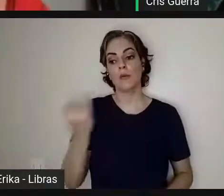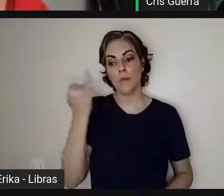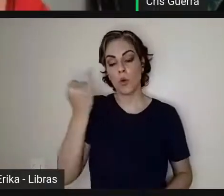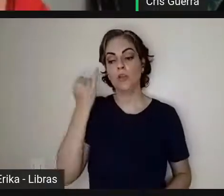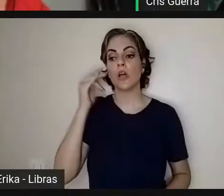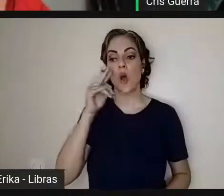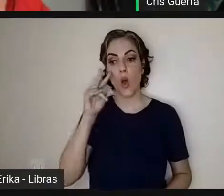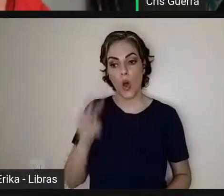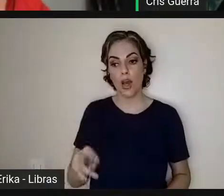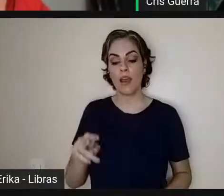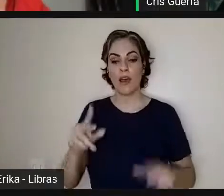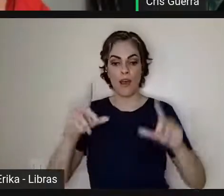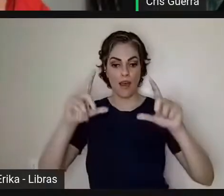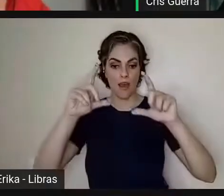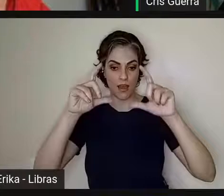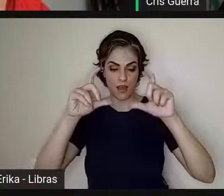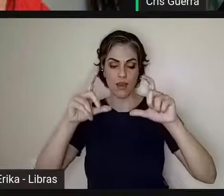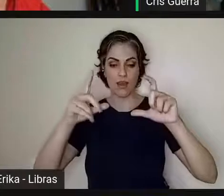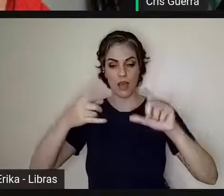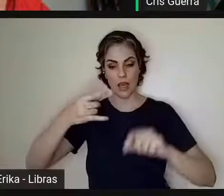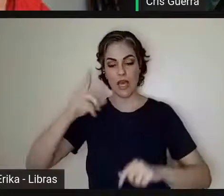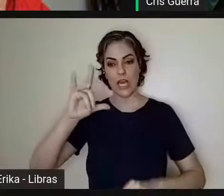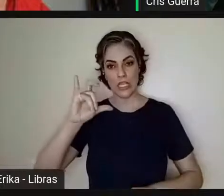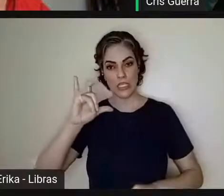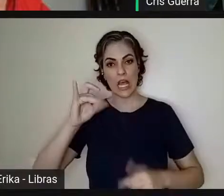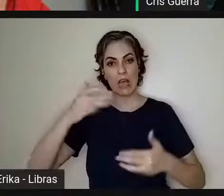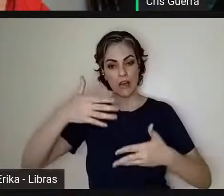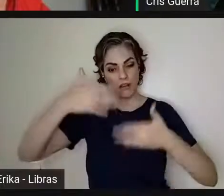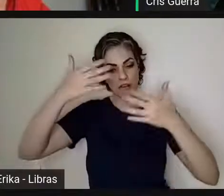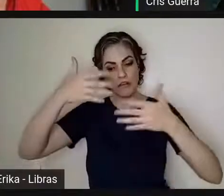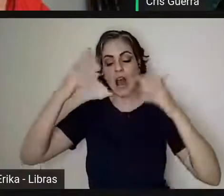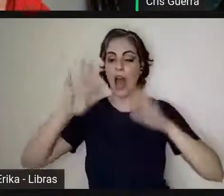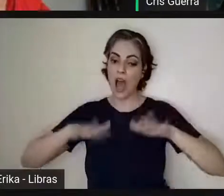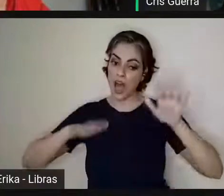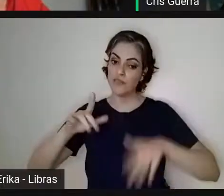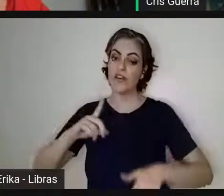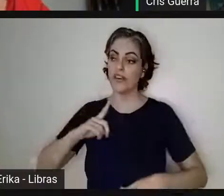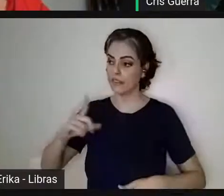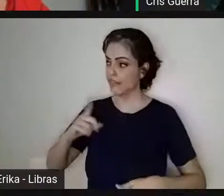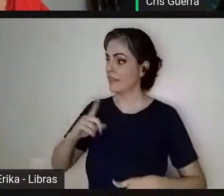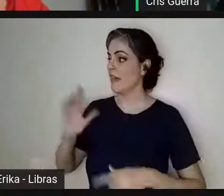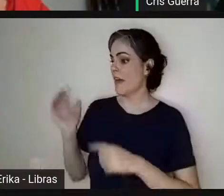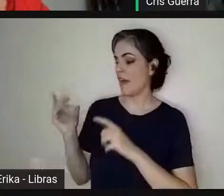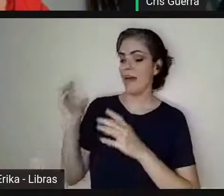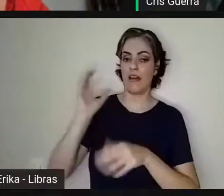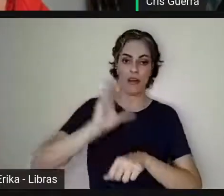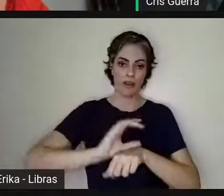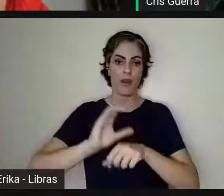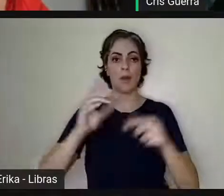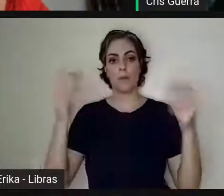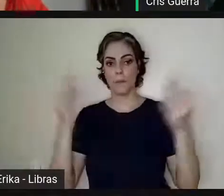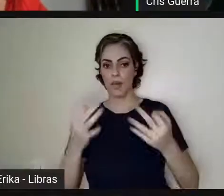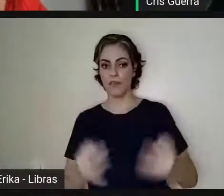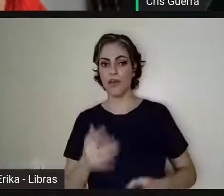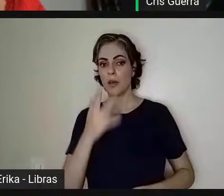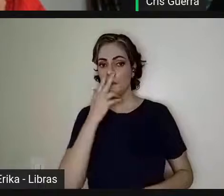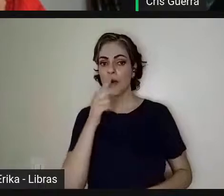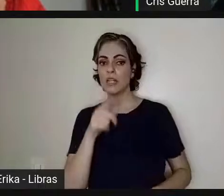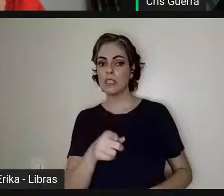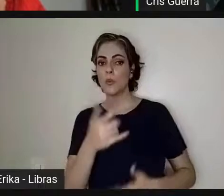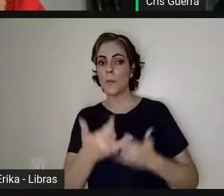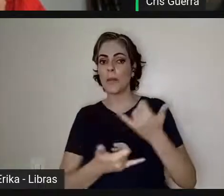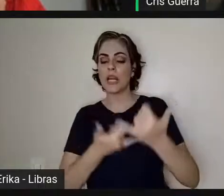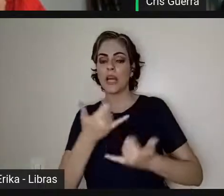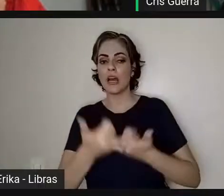dessa e pensar que muitas vezes nós também produzimos imagens de perfeição porque é um jogo, é uma brincadeira, uma